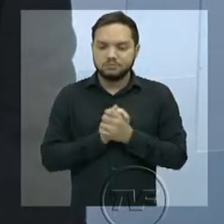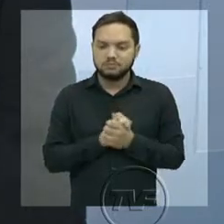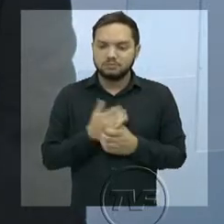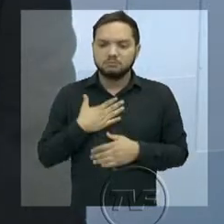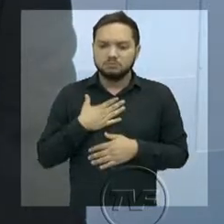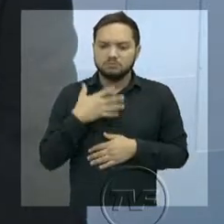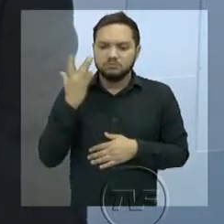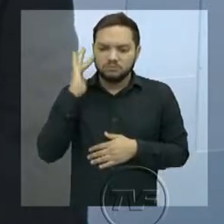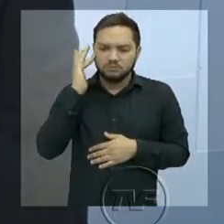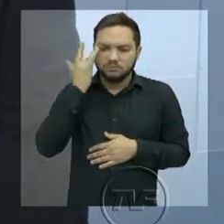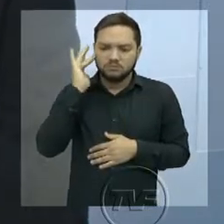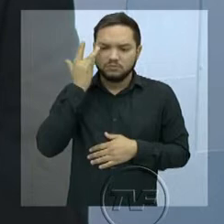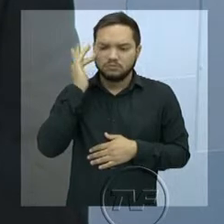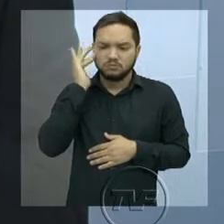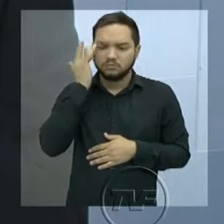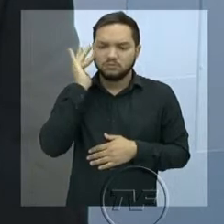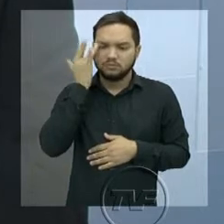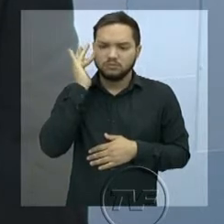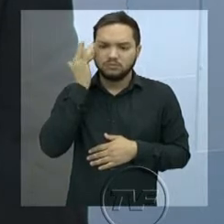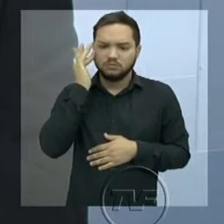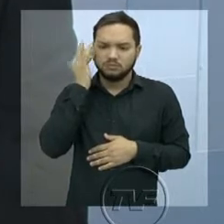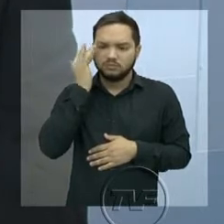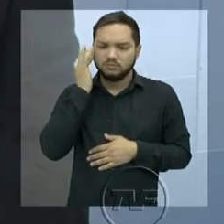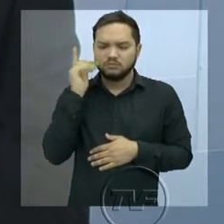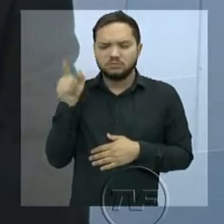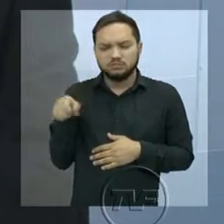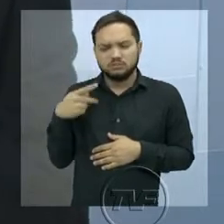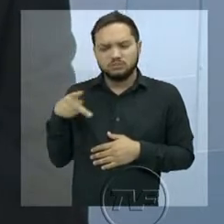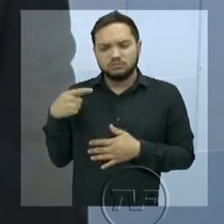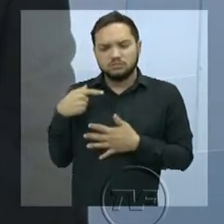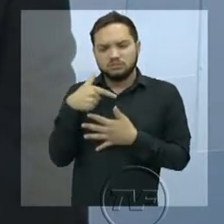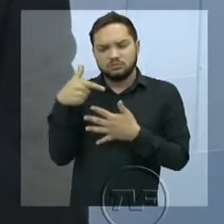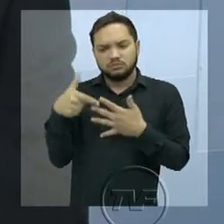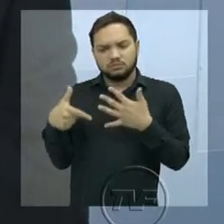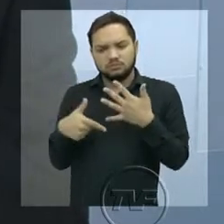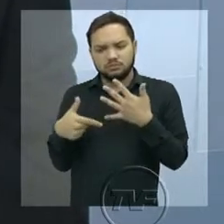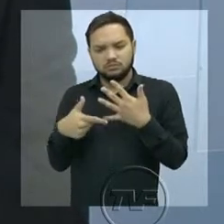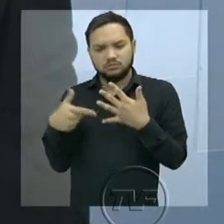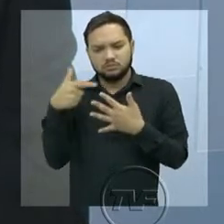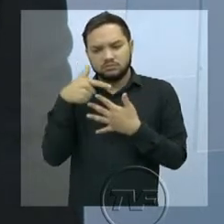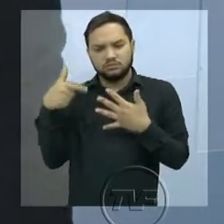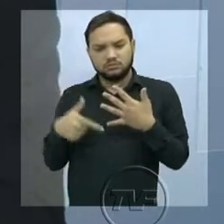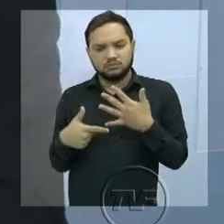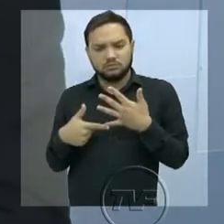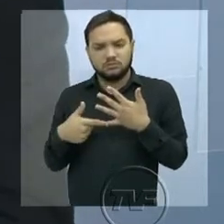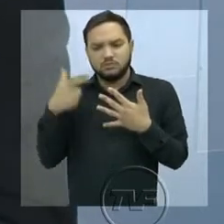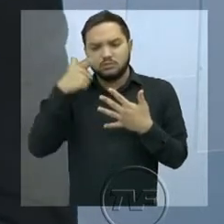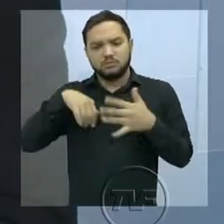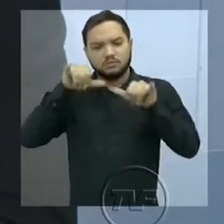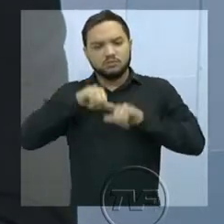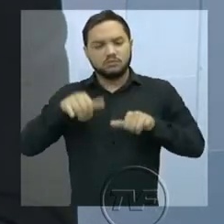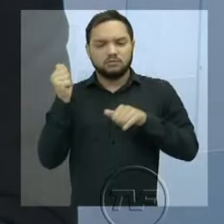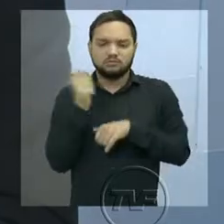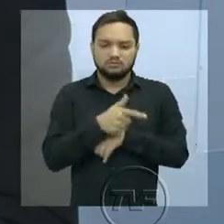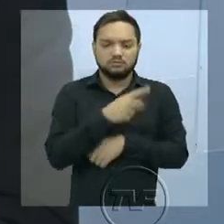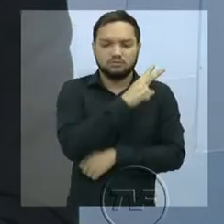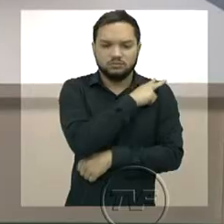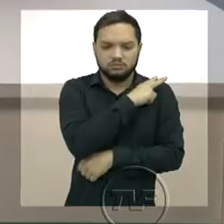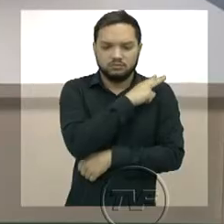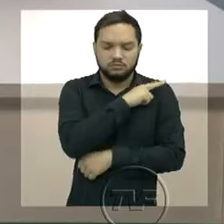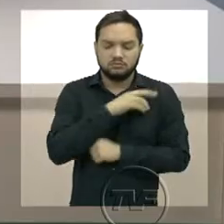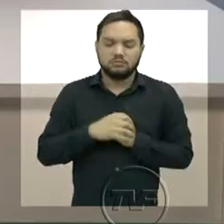atenção de que, de alguma maneira, ele, em alguns aspectos, consegue ter mais ressonância do que o deputado federal, Capitão Wagner.